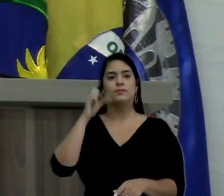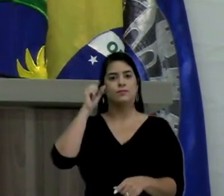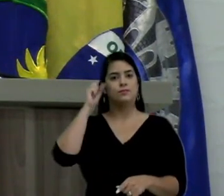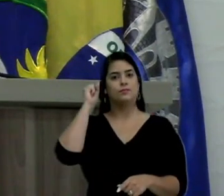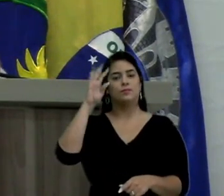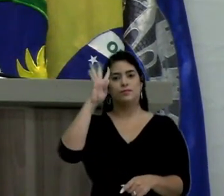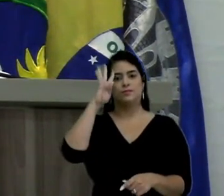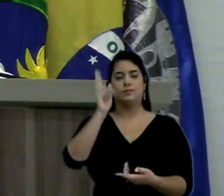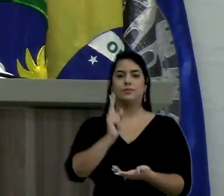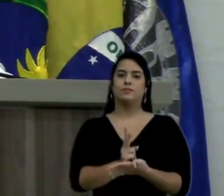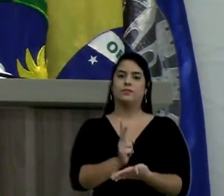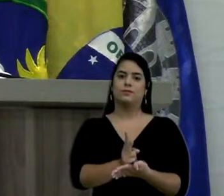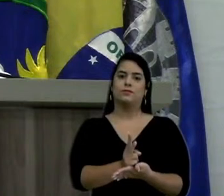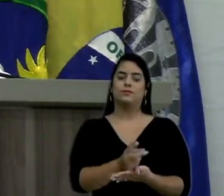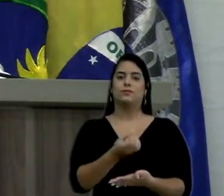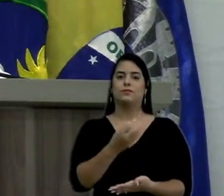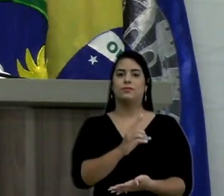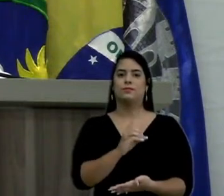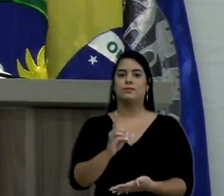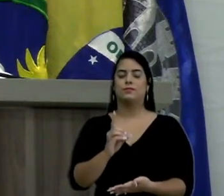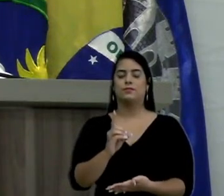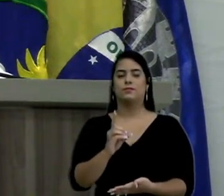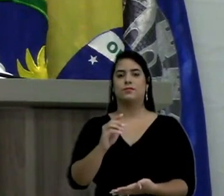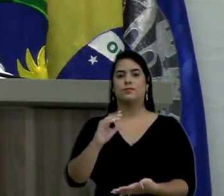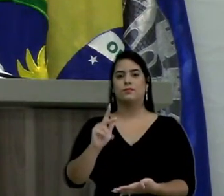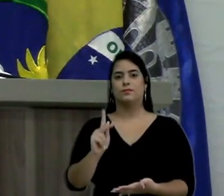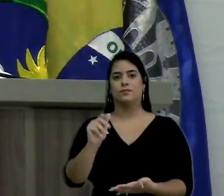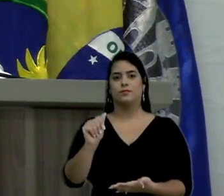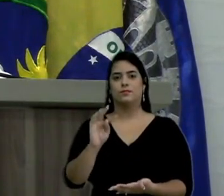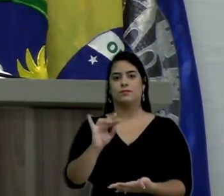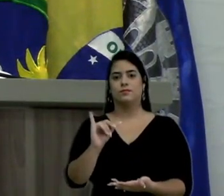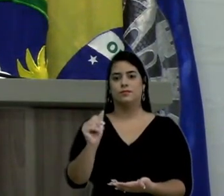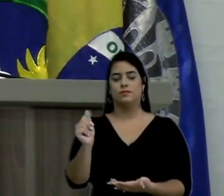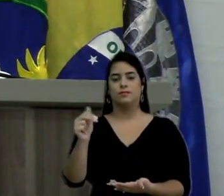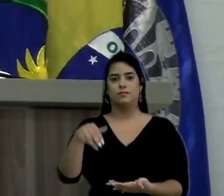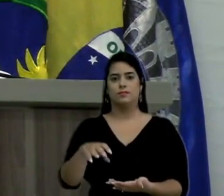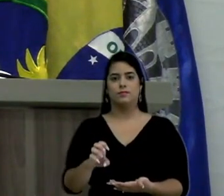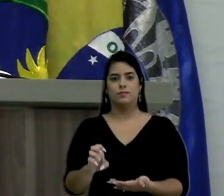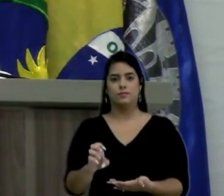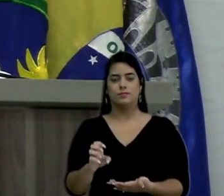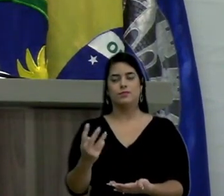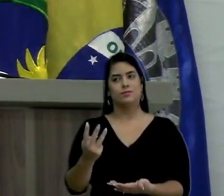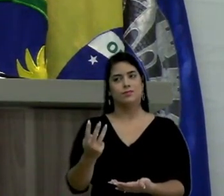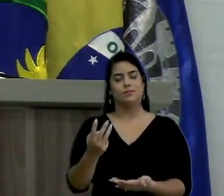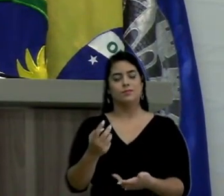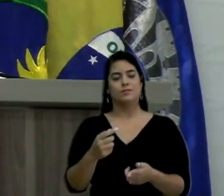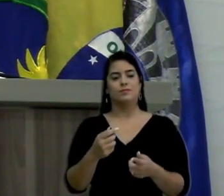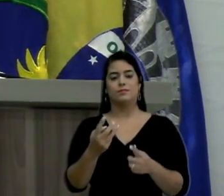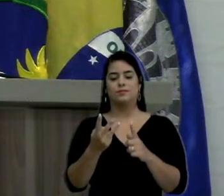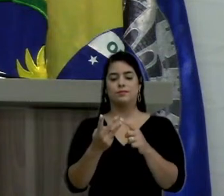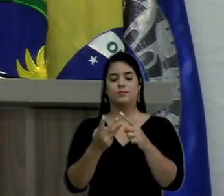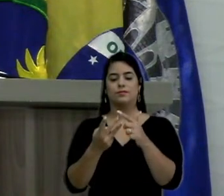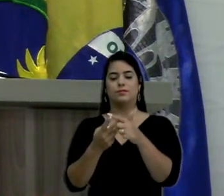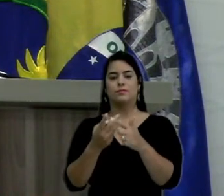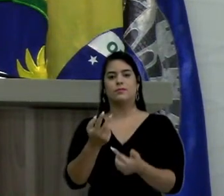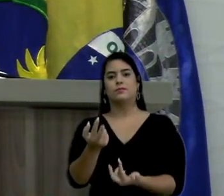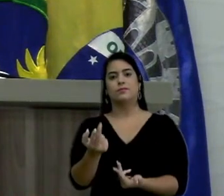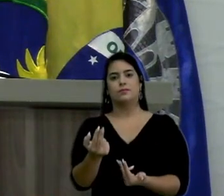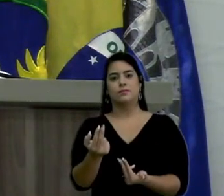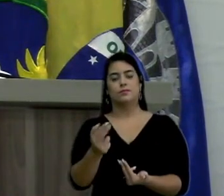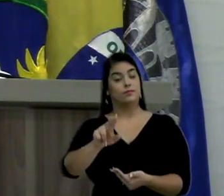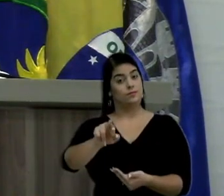quarta-feira Bom dia Cátia eh Catiane Catia as três irmãs que nos escuta também toda